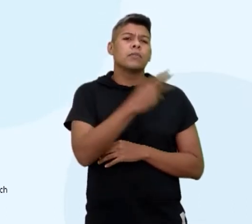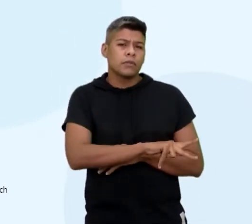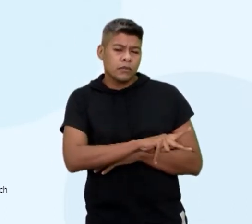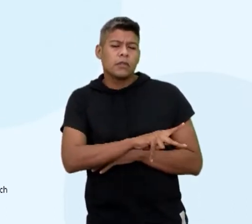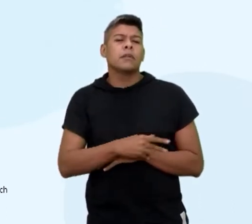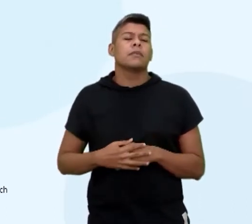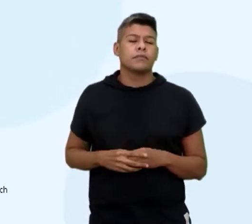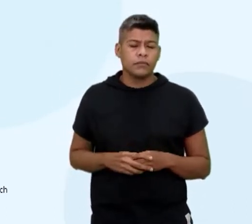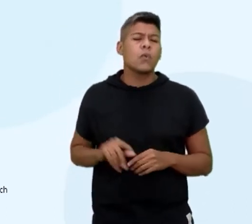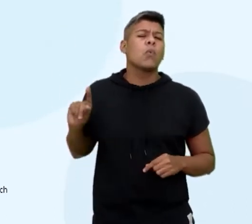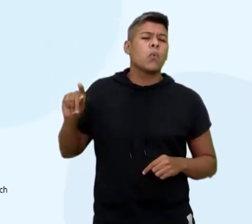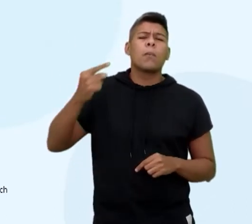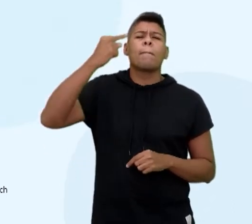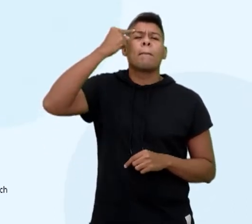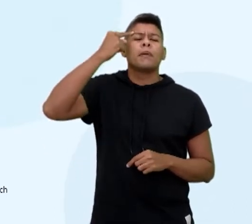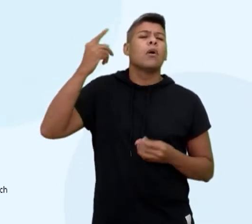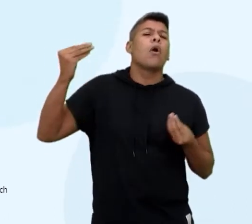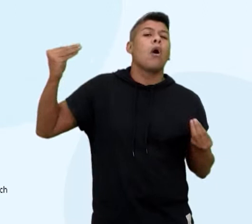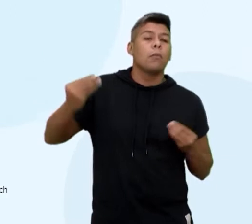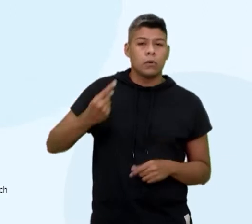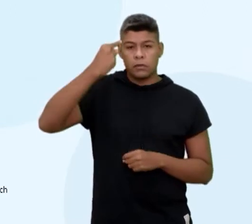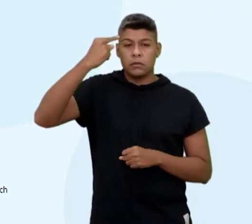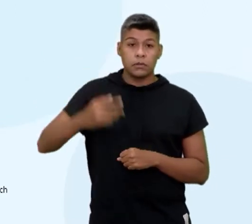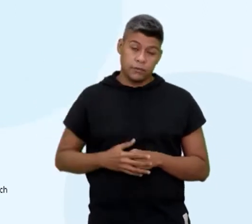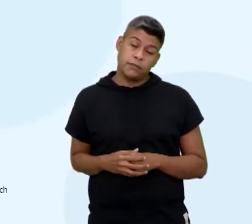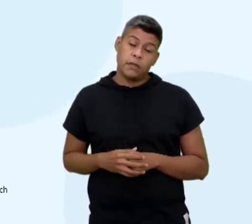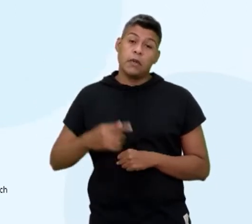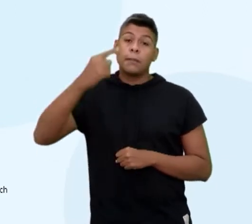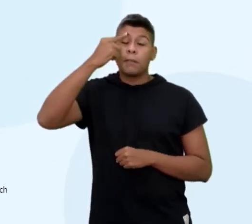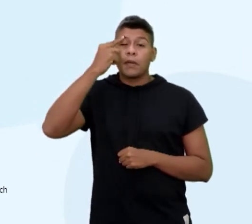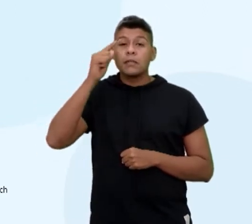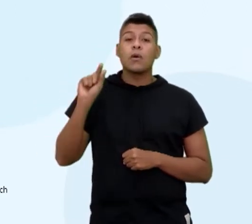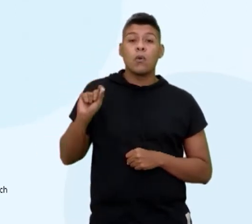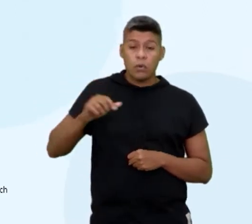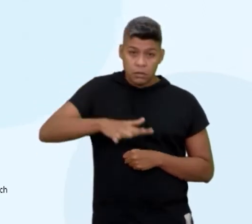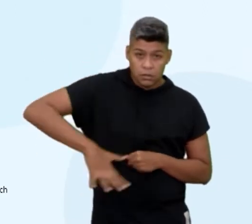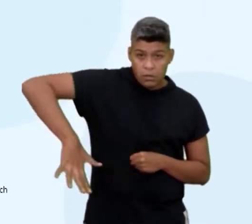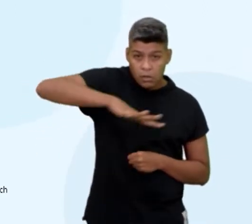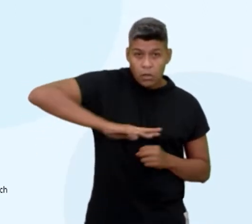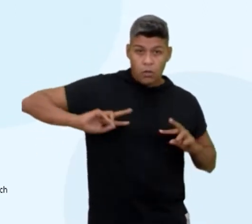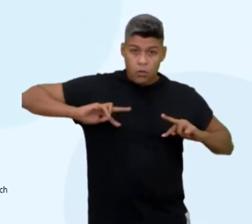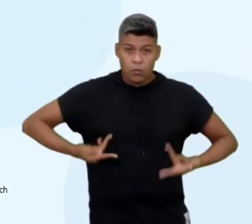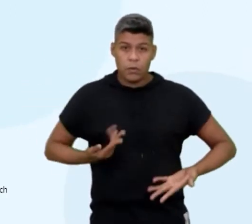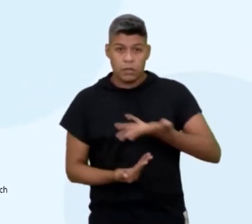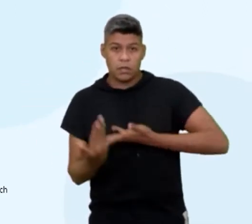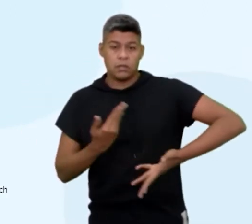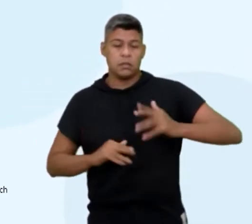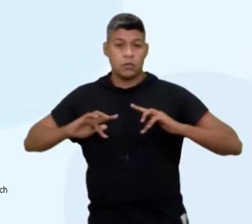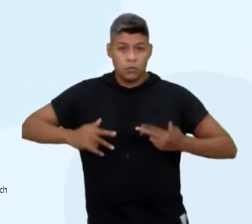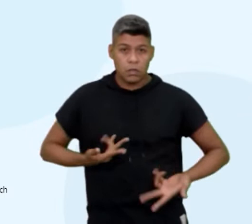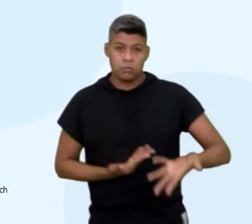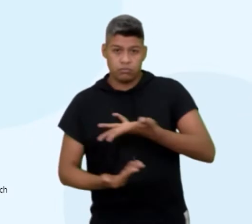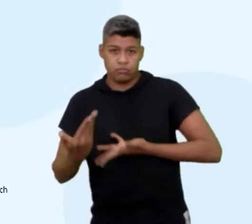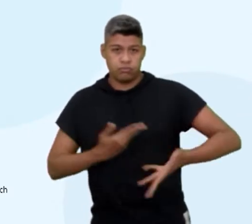Paul Vidal de la Blache? O que ele pensava? Ele pensava numa geografia humana e uma relação dos seres humanos com